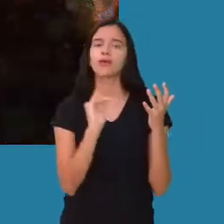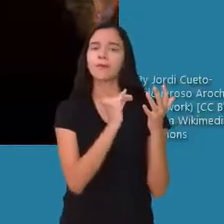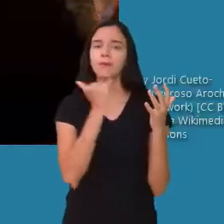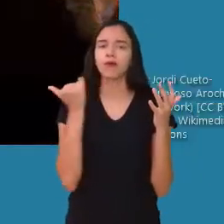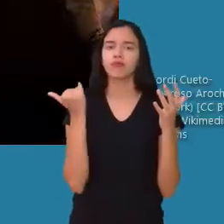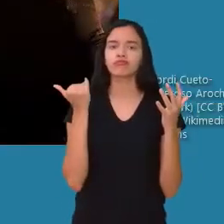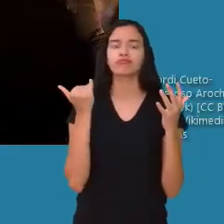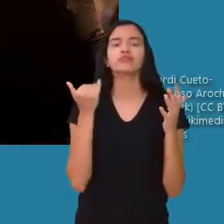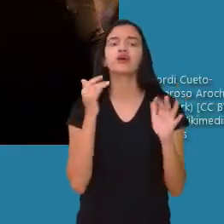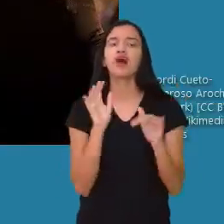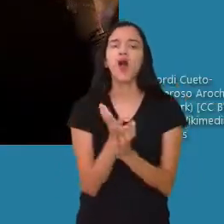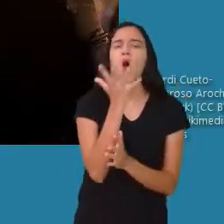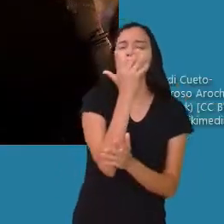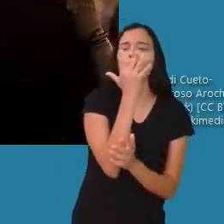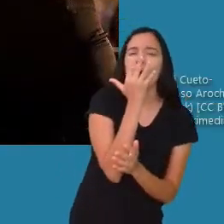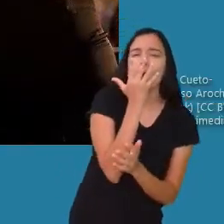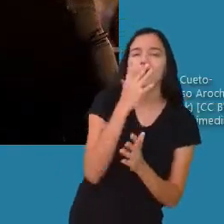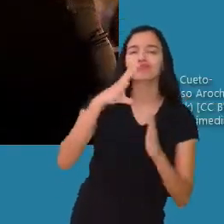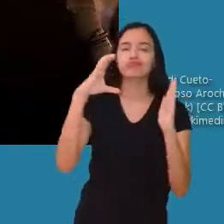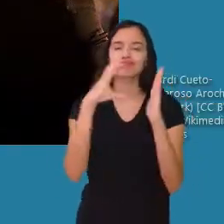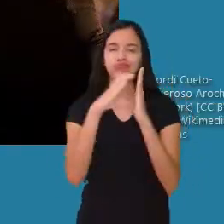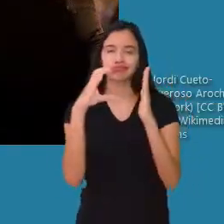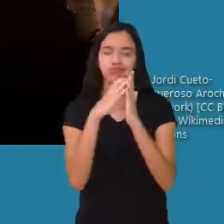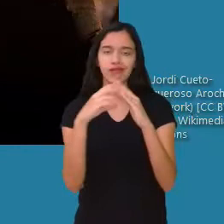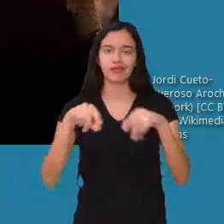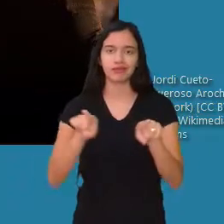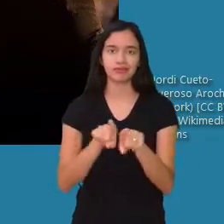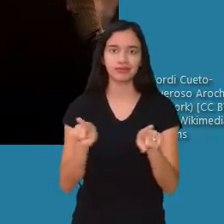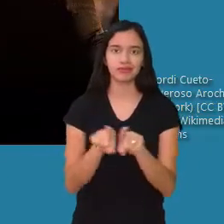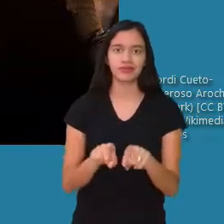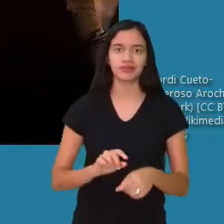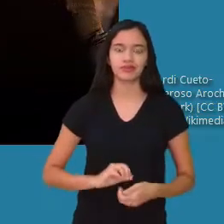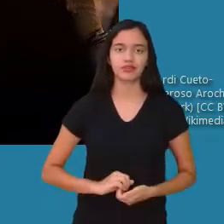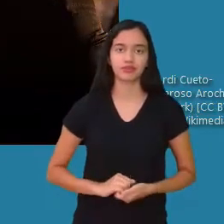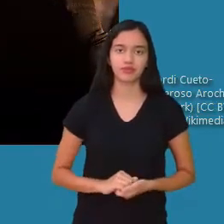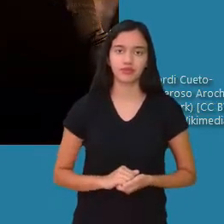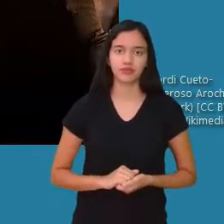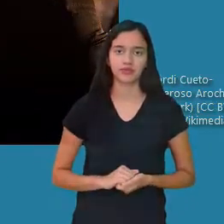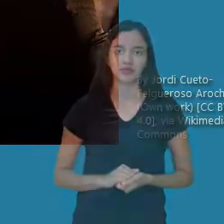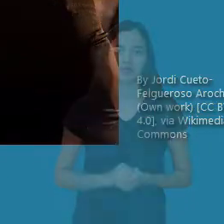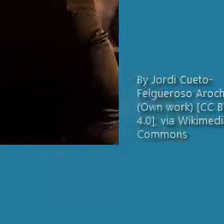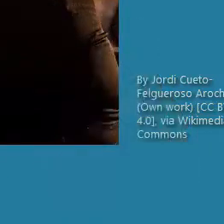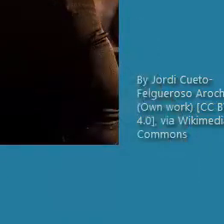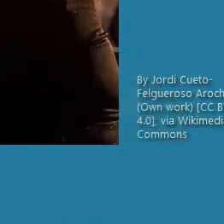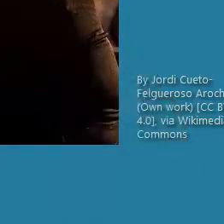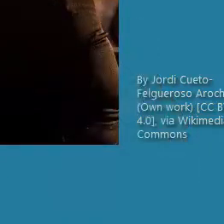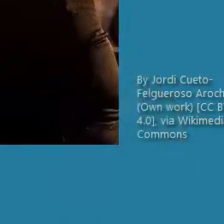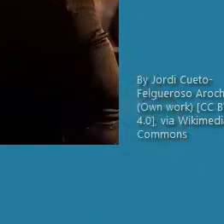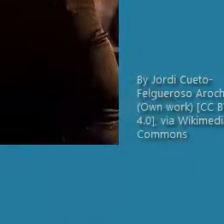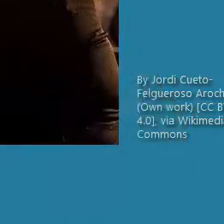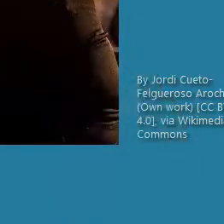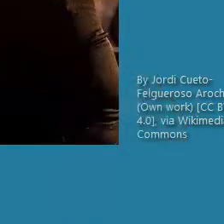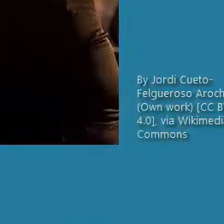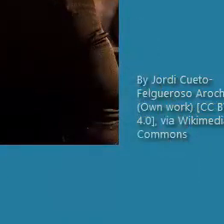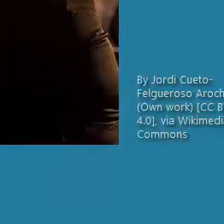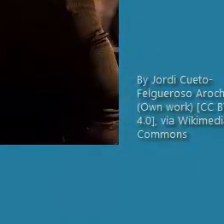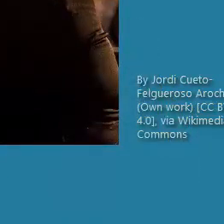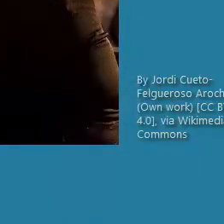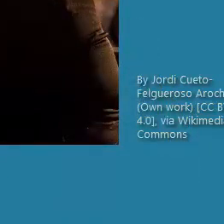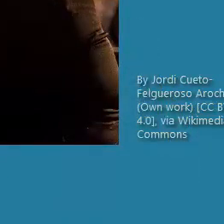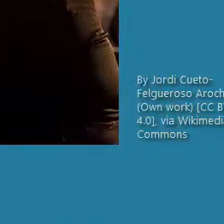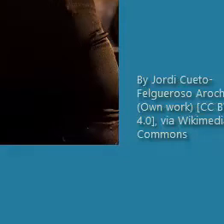calendário ali, desenho do calendário maia, que pela história desse povo, que a gente vai começar a estudar um pouco